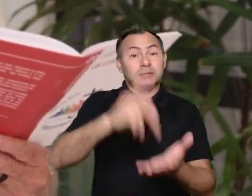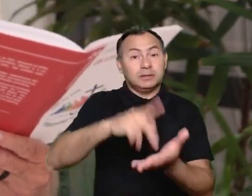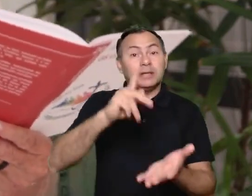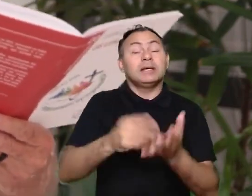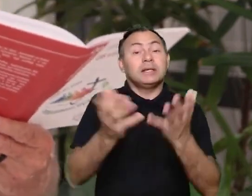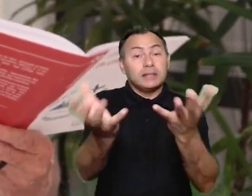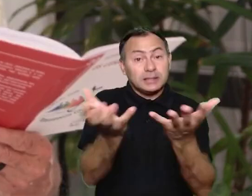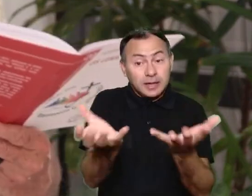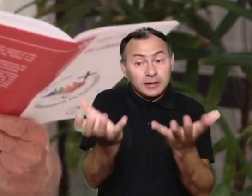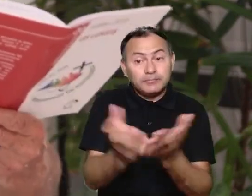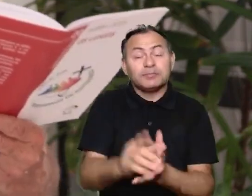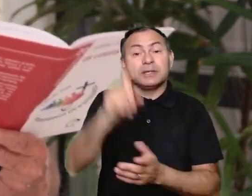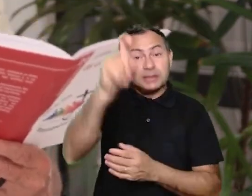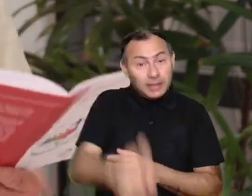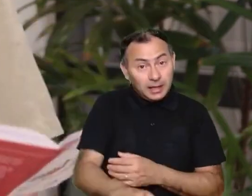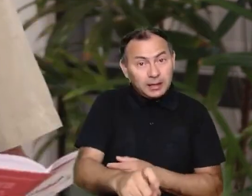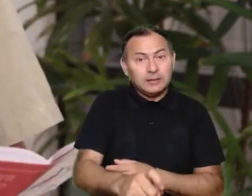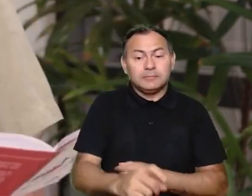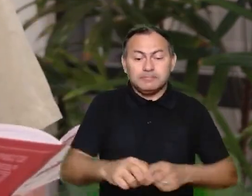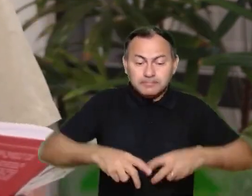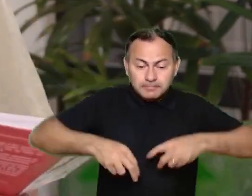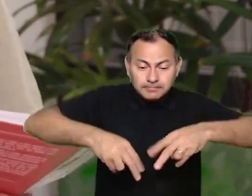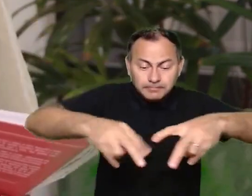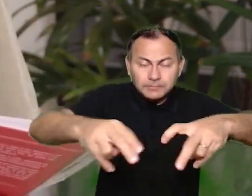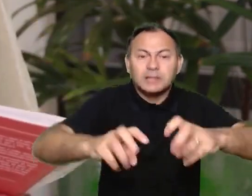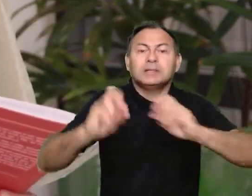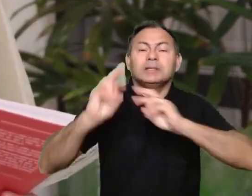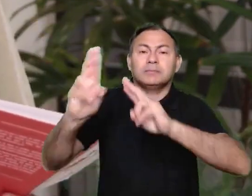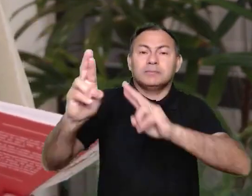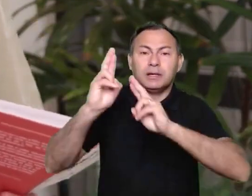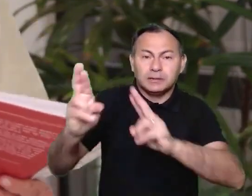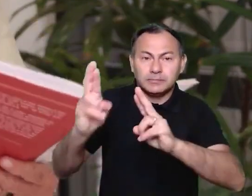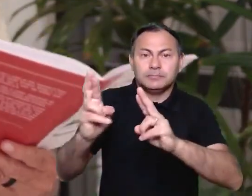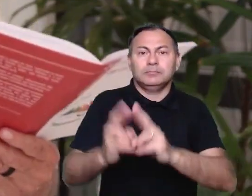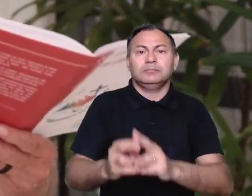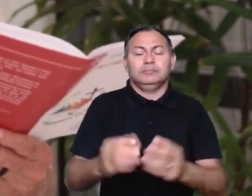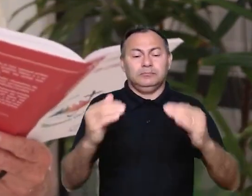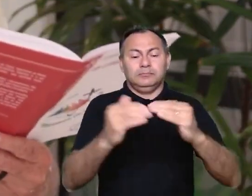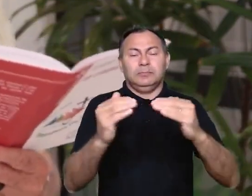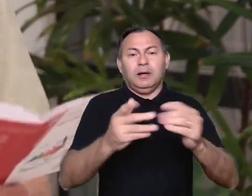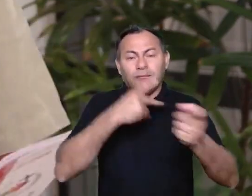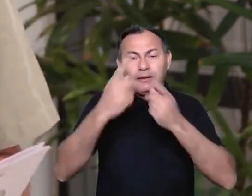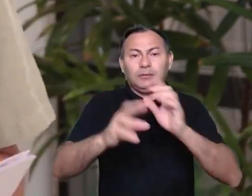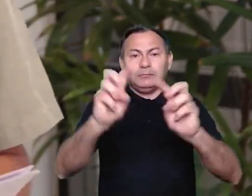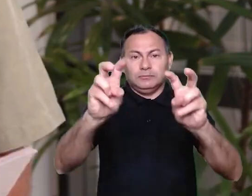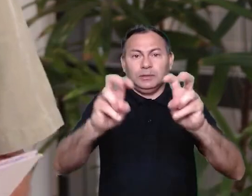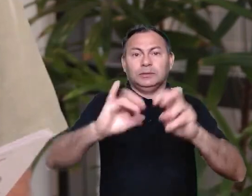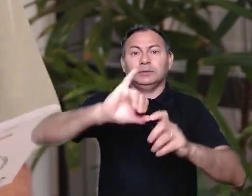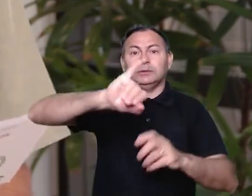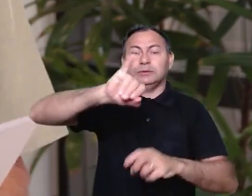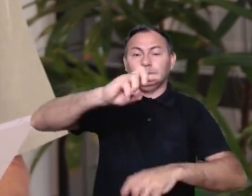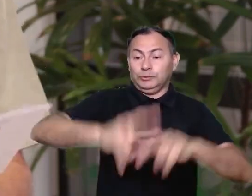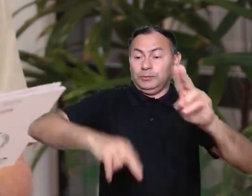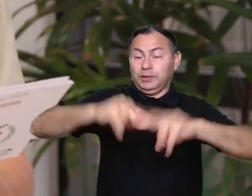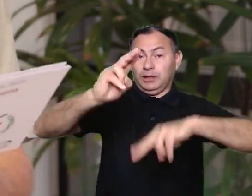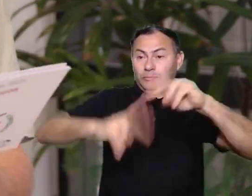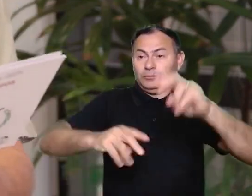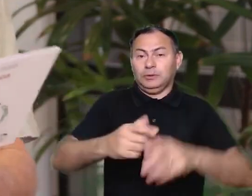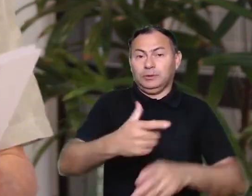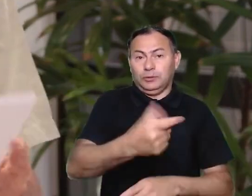se realmente quisermos ser peregrinos de esperança, conforme indica o tema do